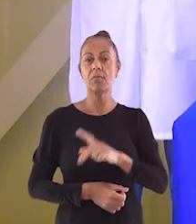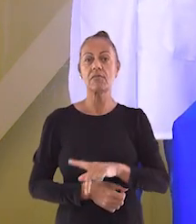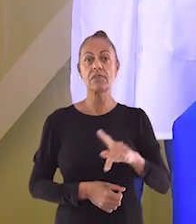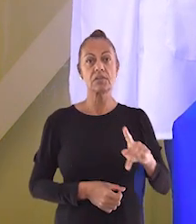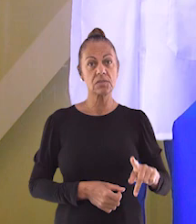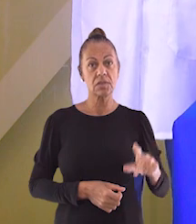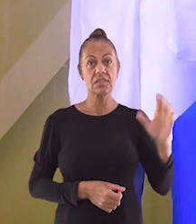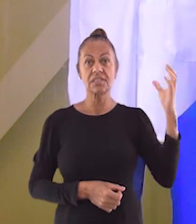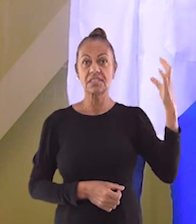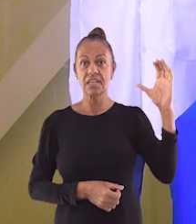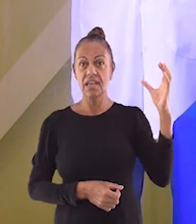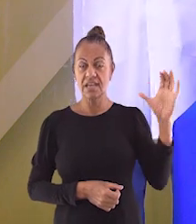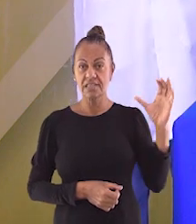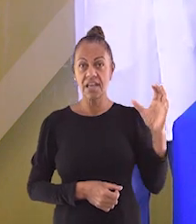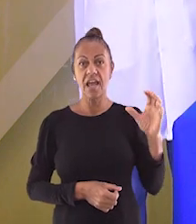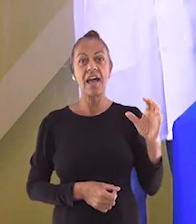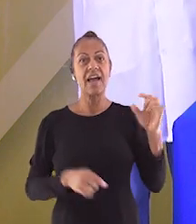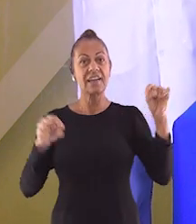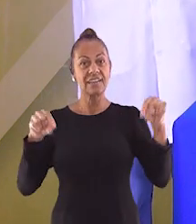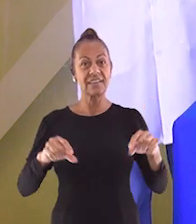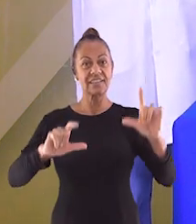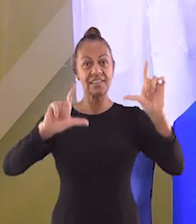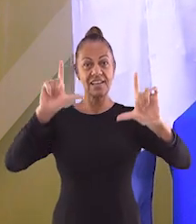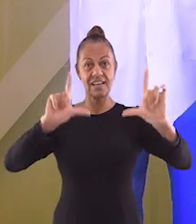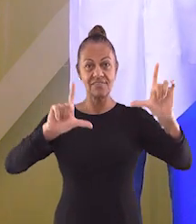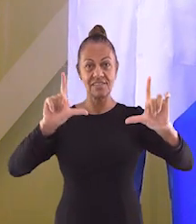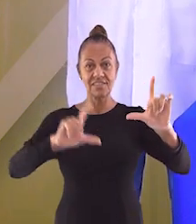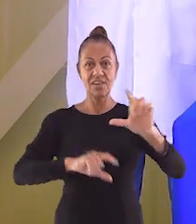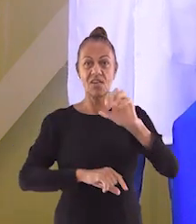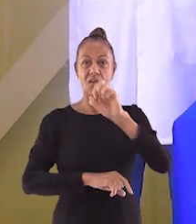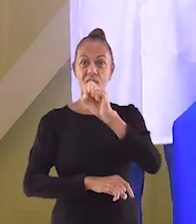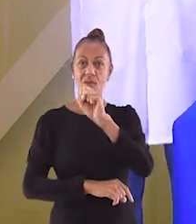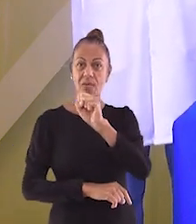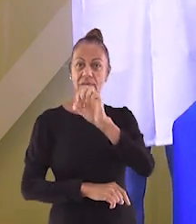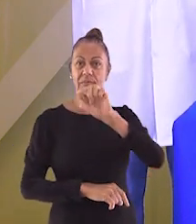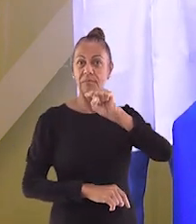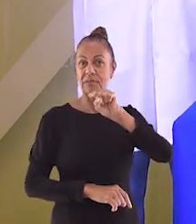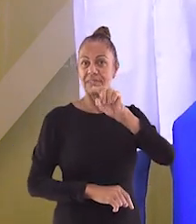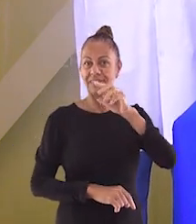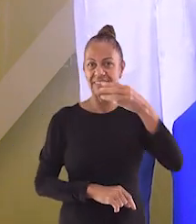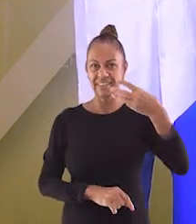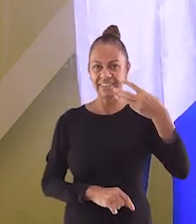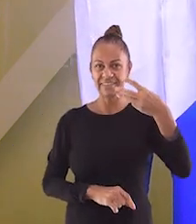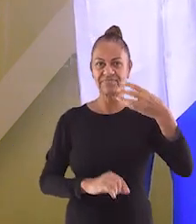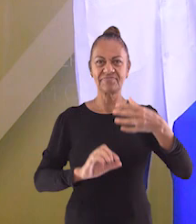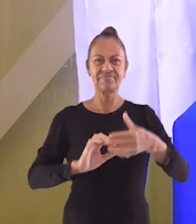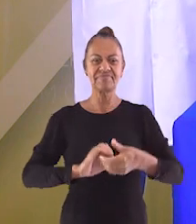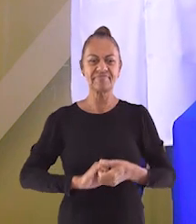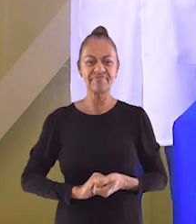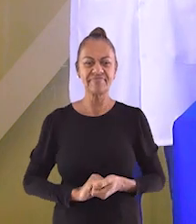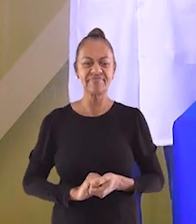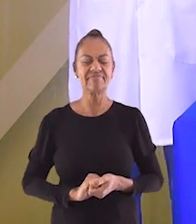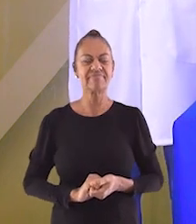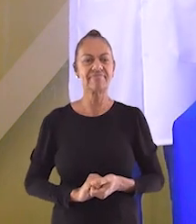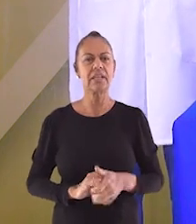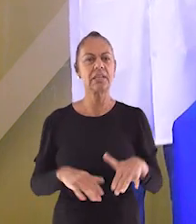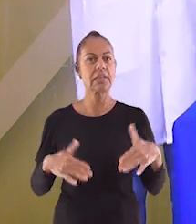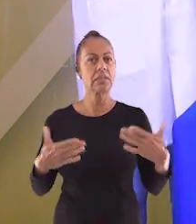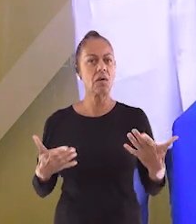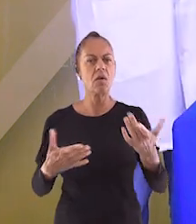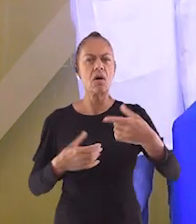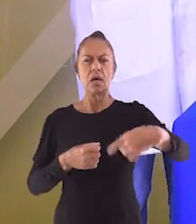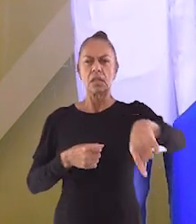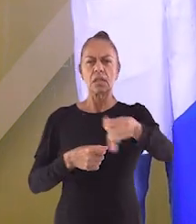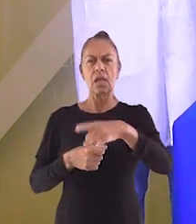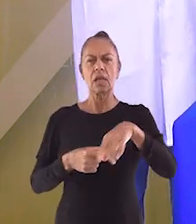ciências aqui no canal, mas no canal 8.3. Acompanhem elas, as aulas são muito legais também, beleza? Larissa, a gente tem